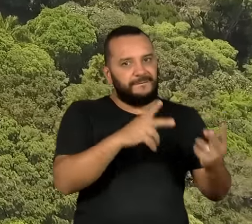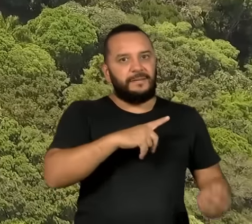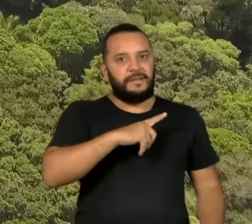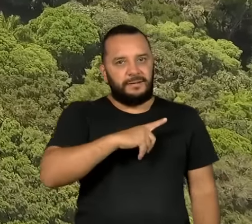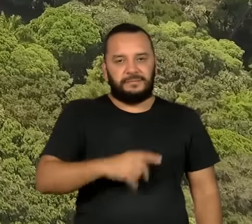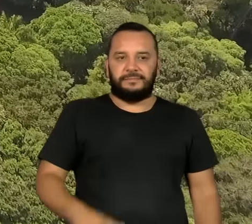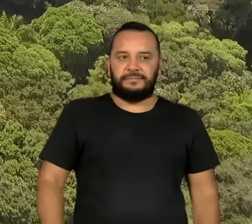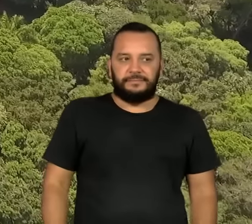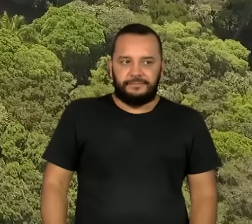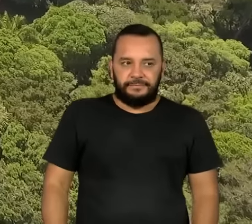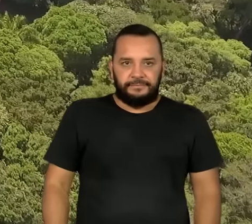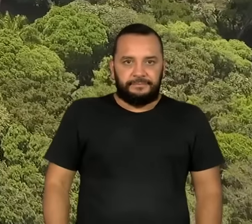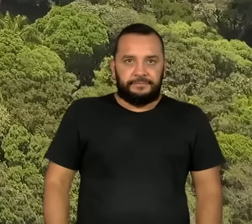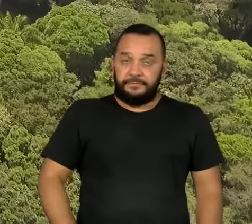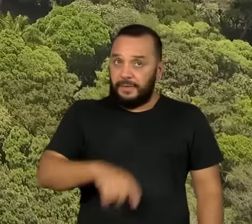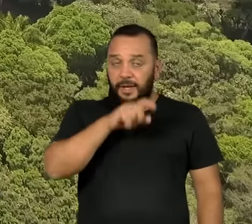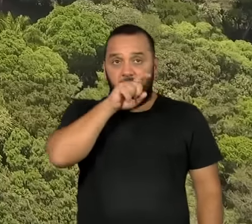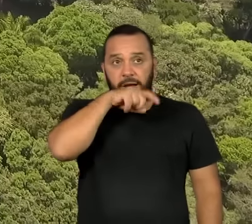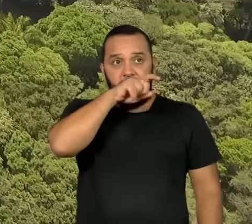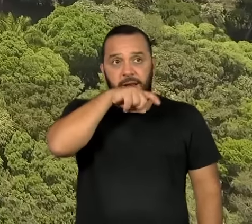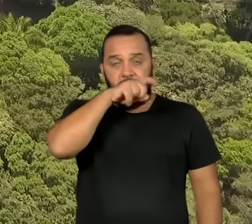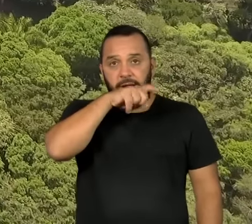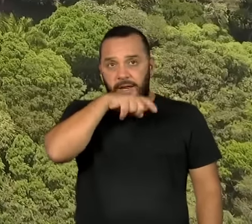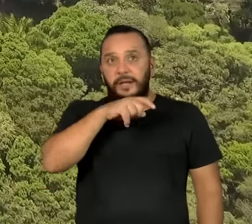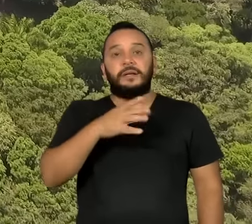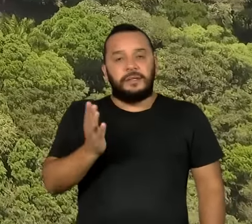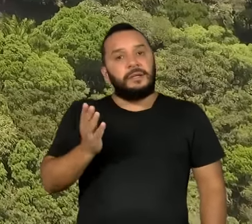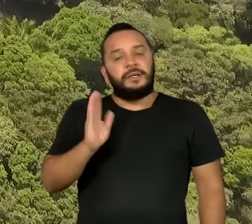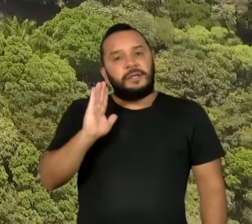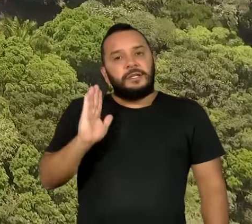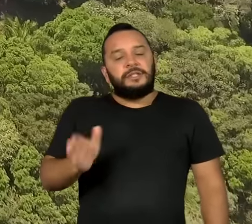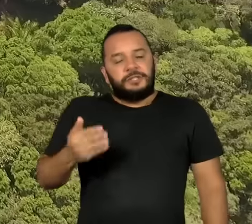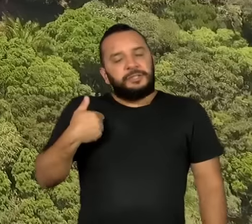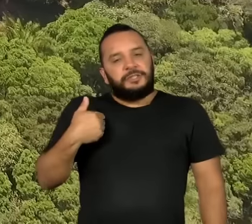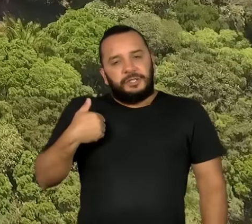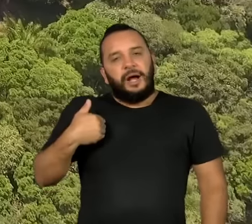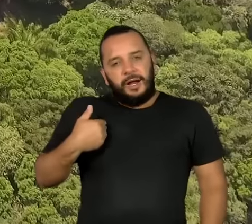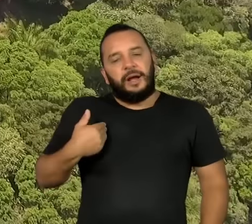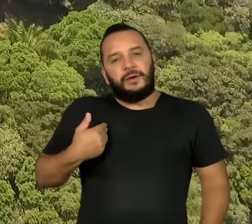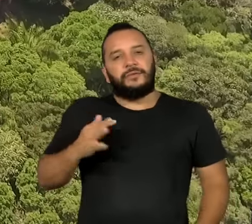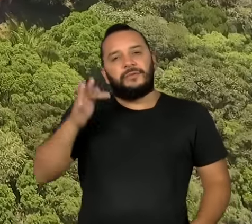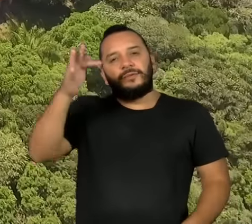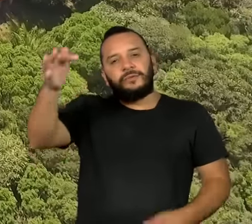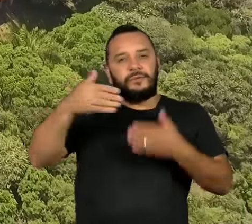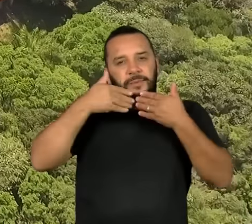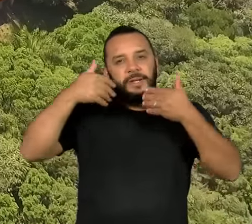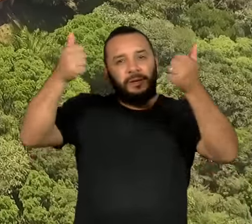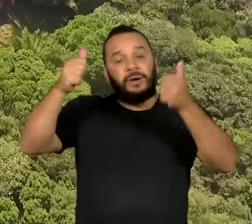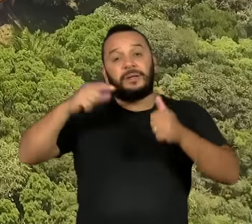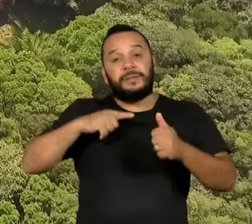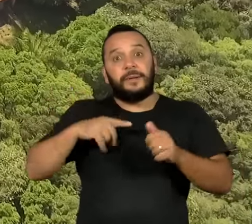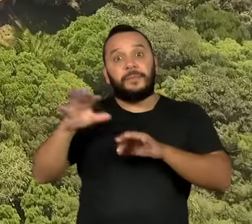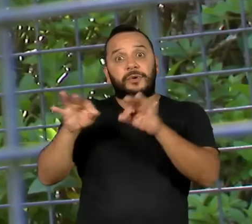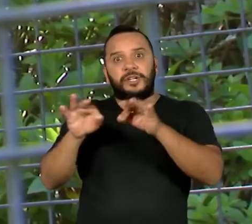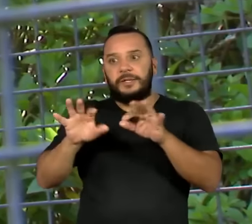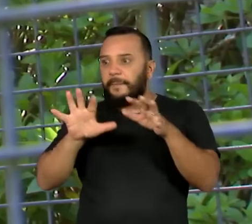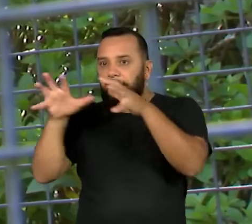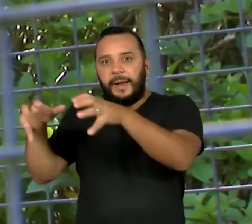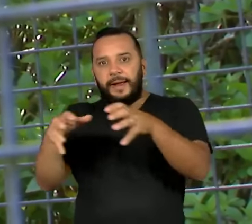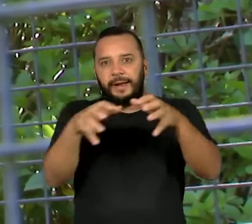Para dar às arara jubas um destino mais digno, um projeto resgata, reabilita e reproduz a espécie.